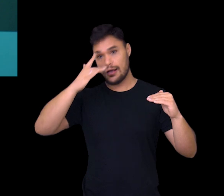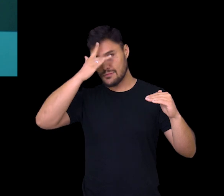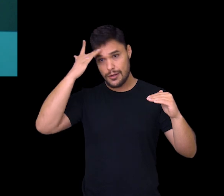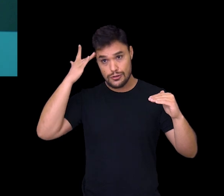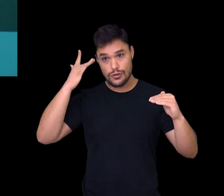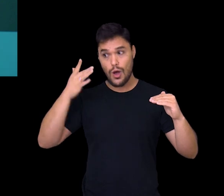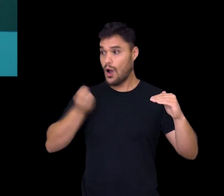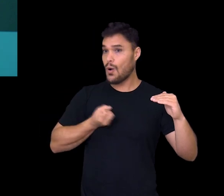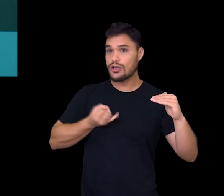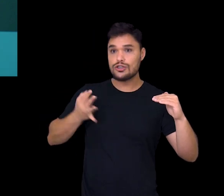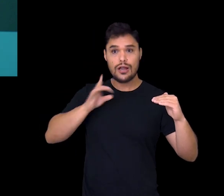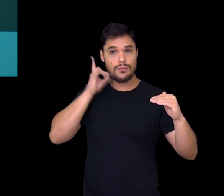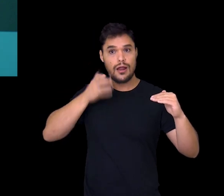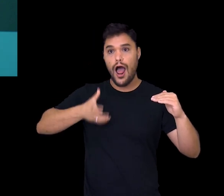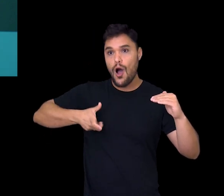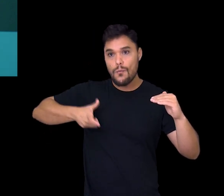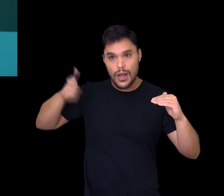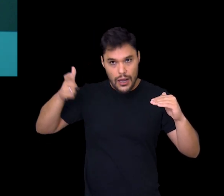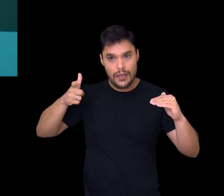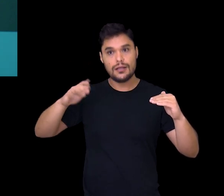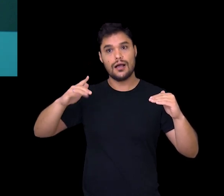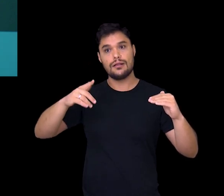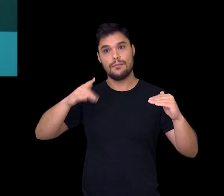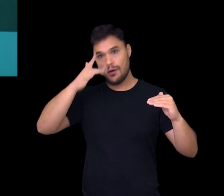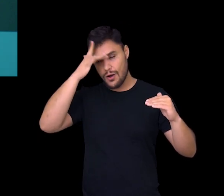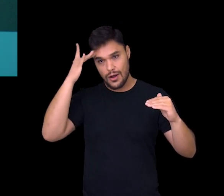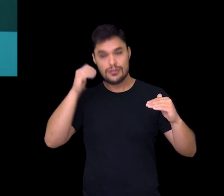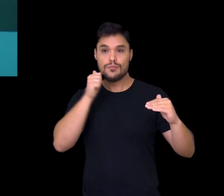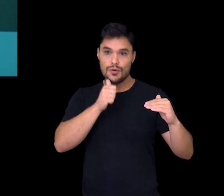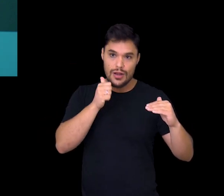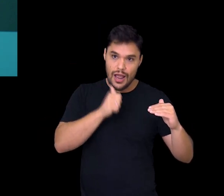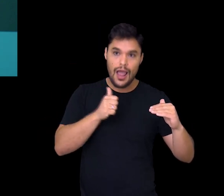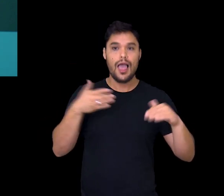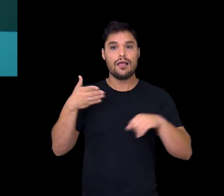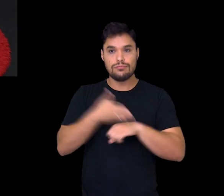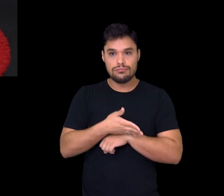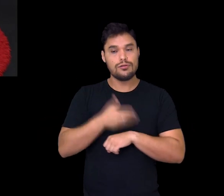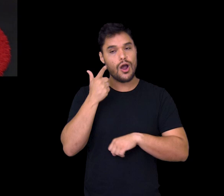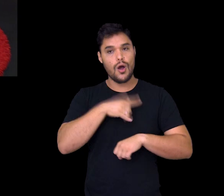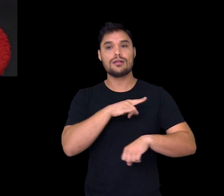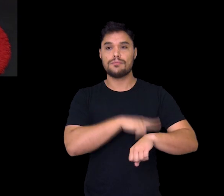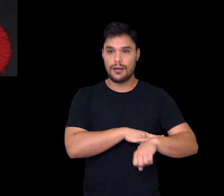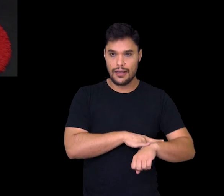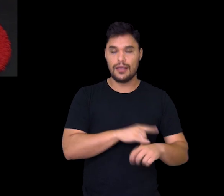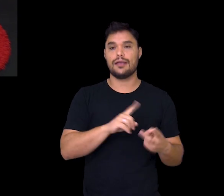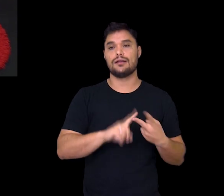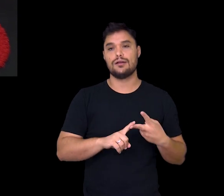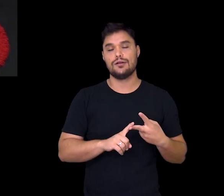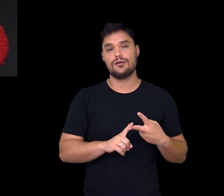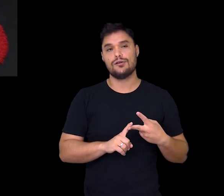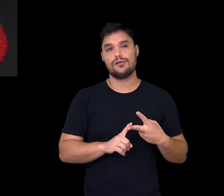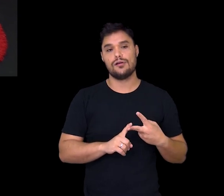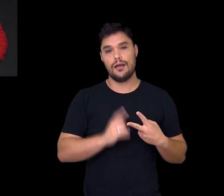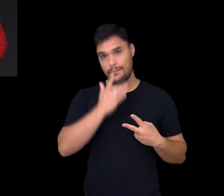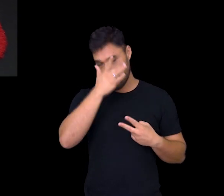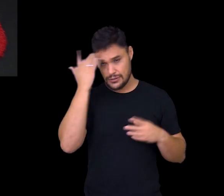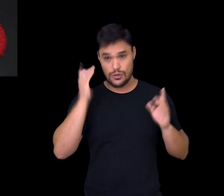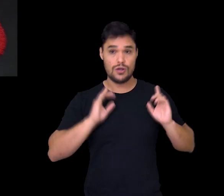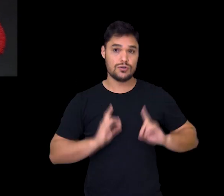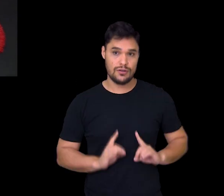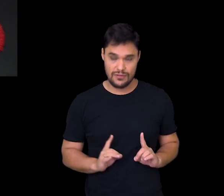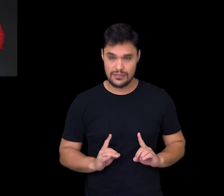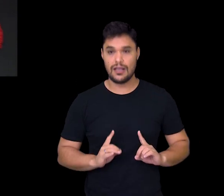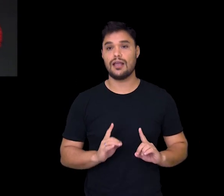e depois vem os excluídos. As mulheres ganham seu banheiro, os portadores de necessidades especiais